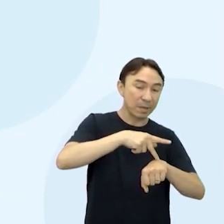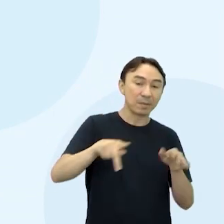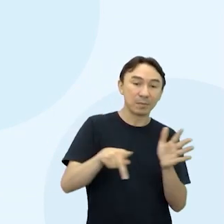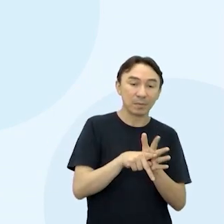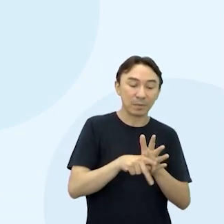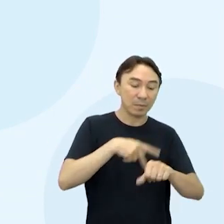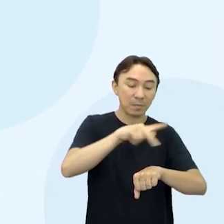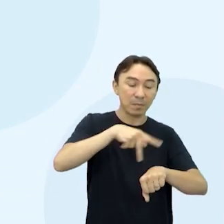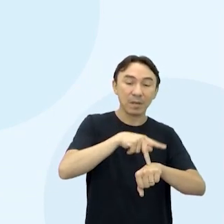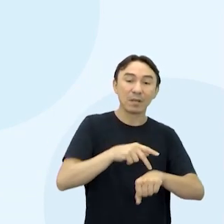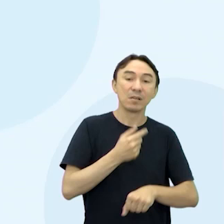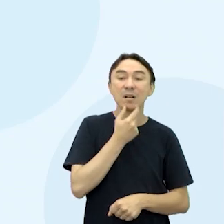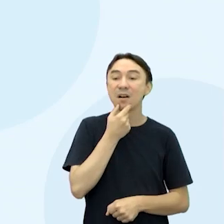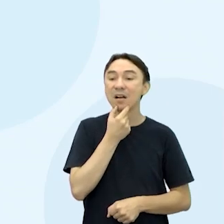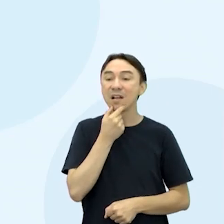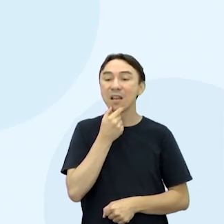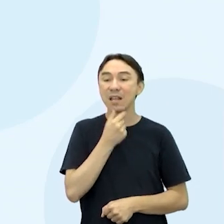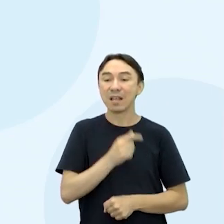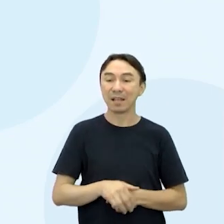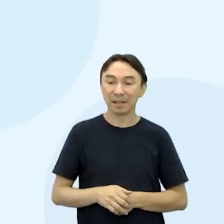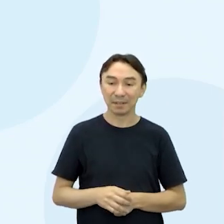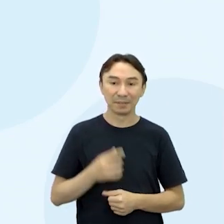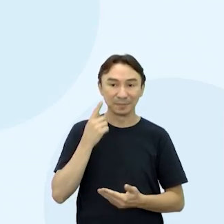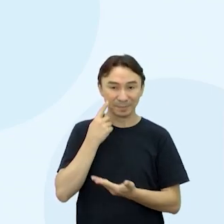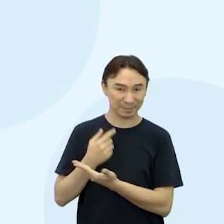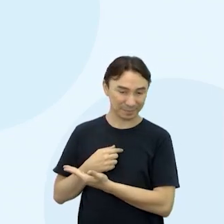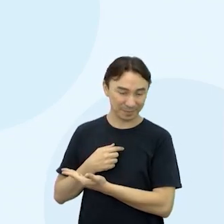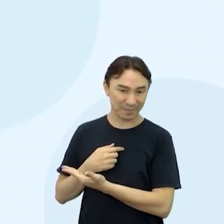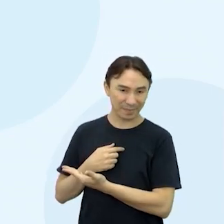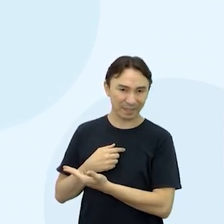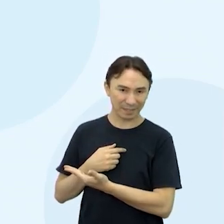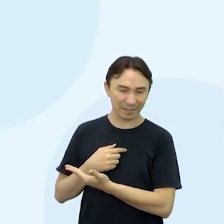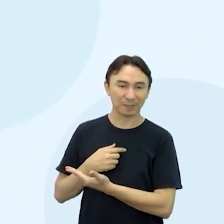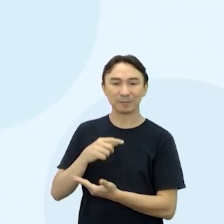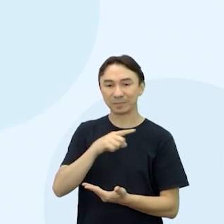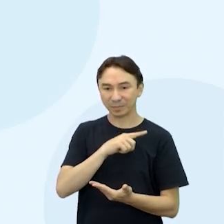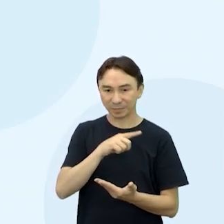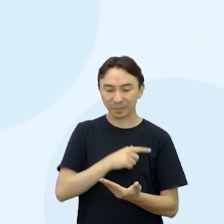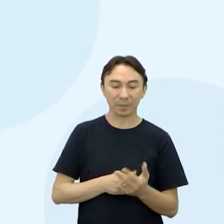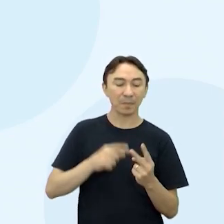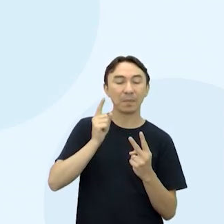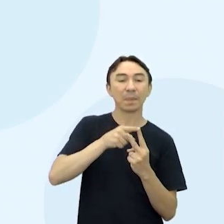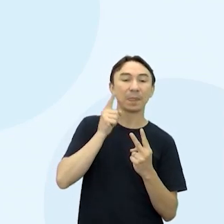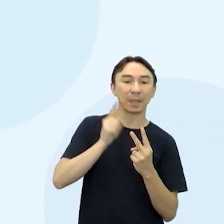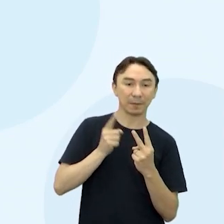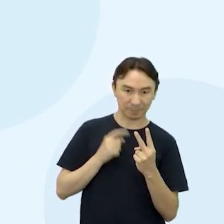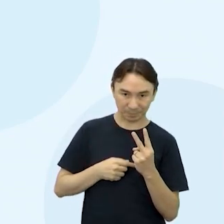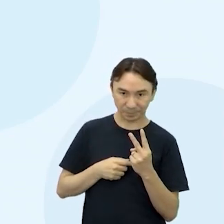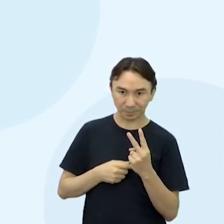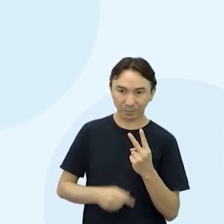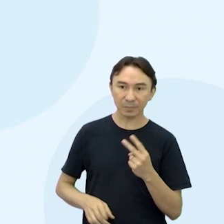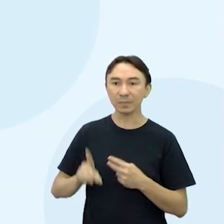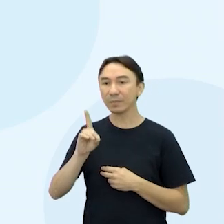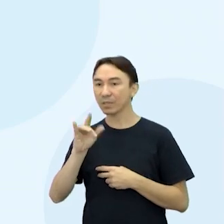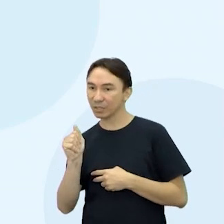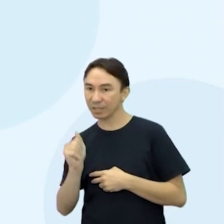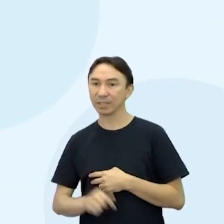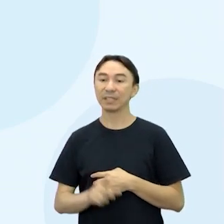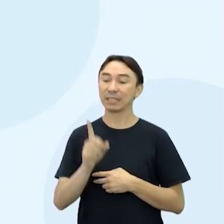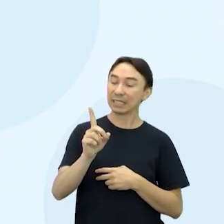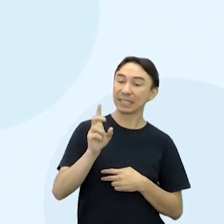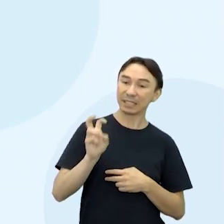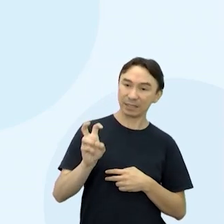porque ele tem... Eu trouxe para vocês duas capas. Uma do dia 15 de maio